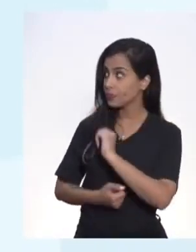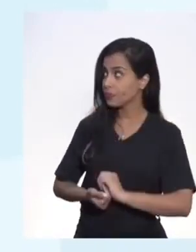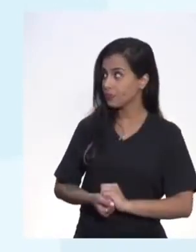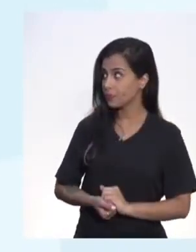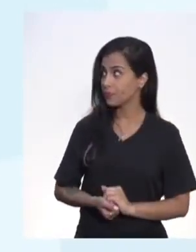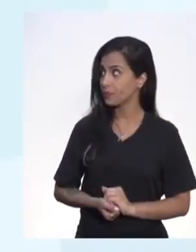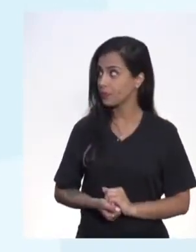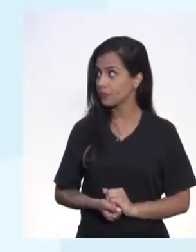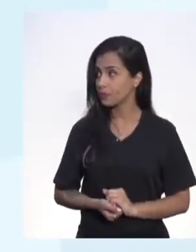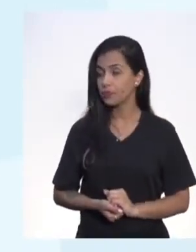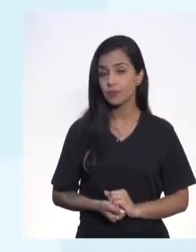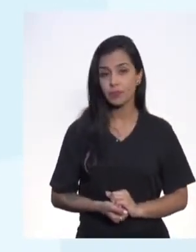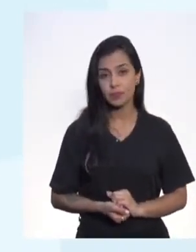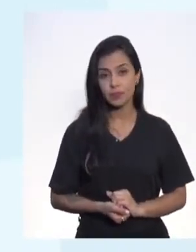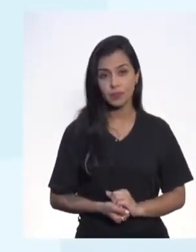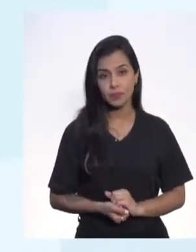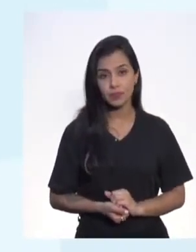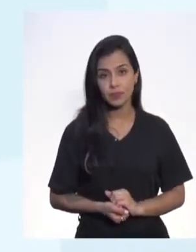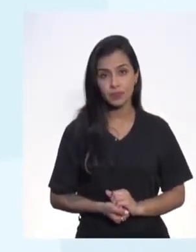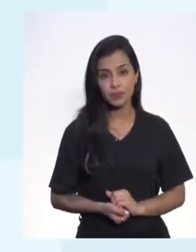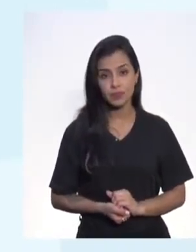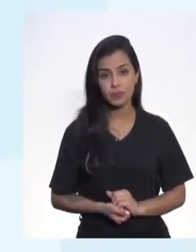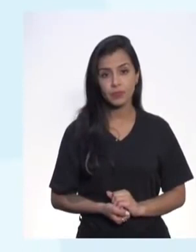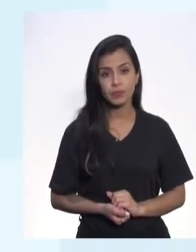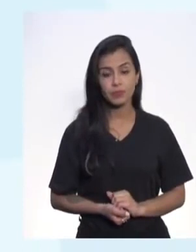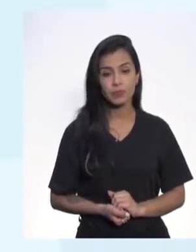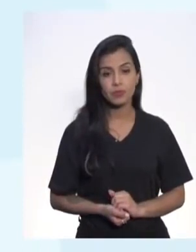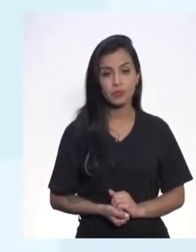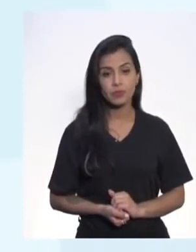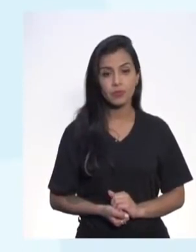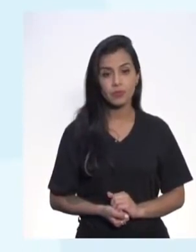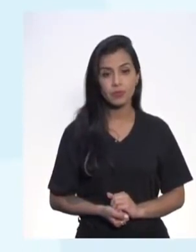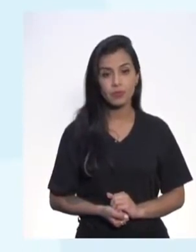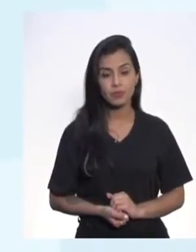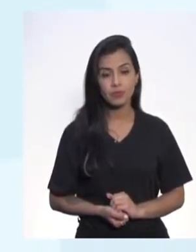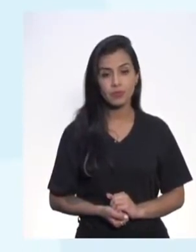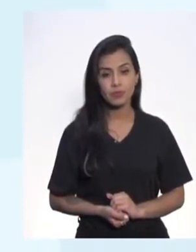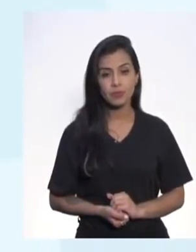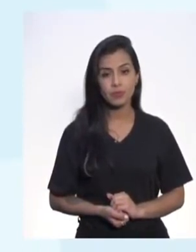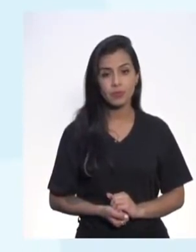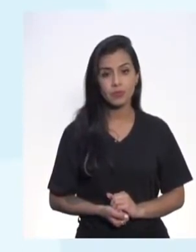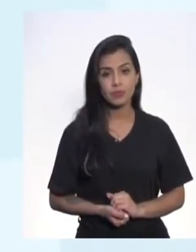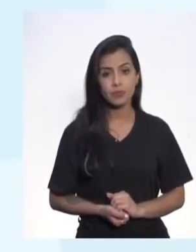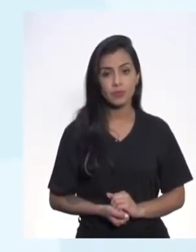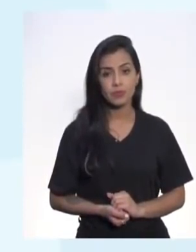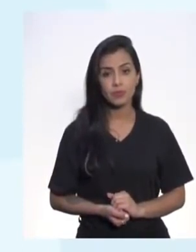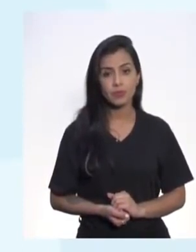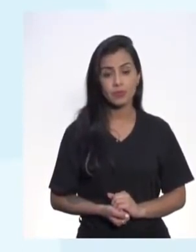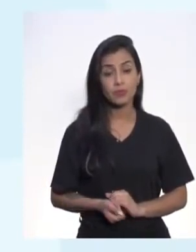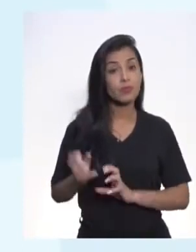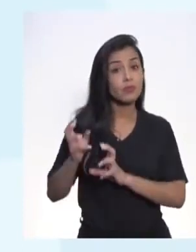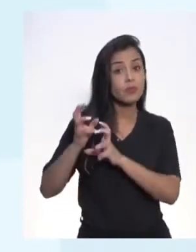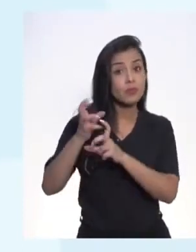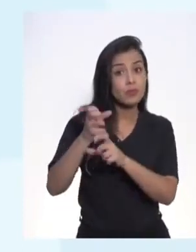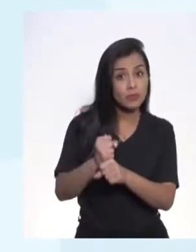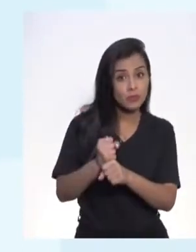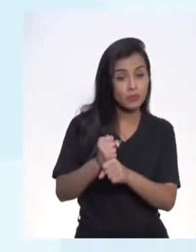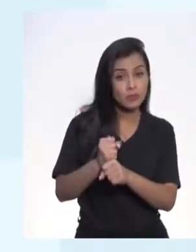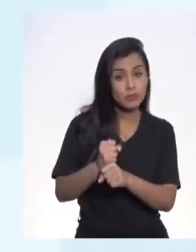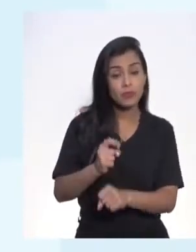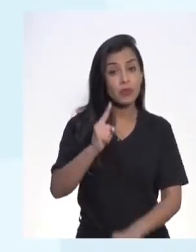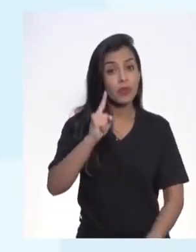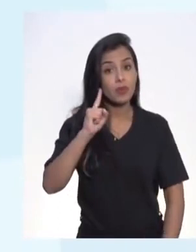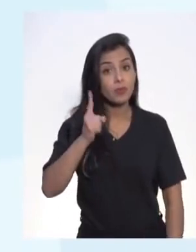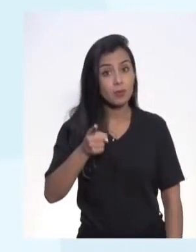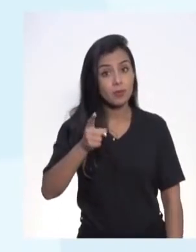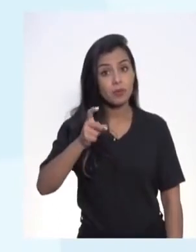vezes 9, 72 vão 7. 8 vezes 1, 8. 8 mais 7, 15. Certo, professora Inês?